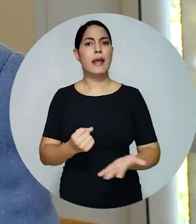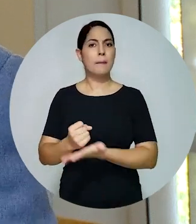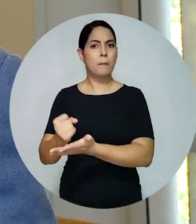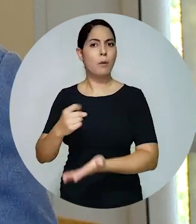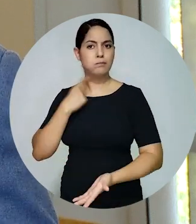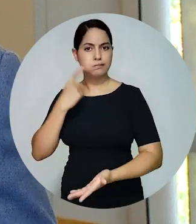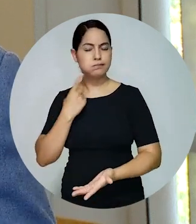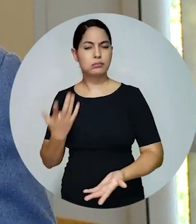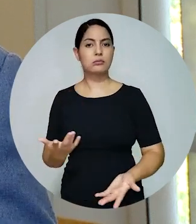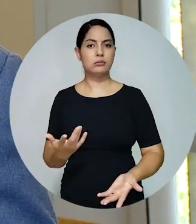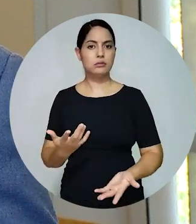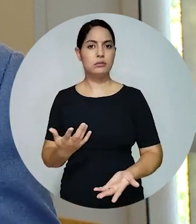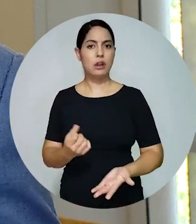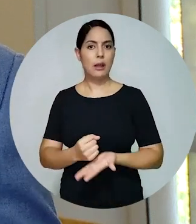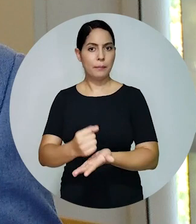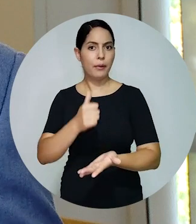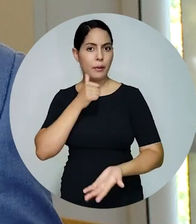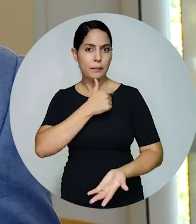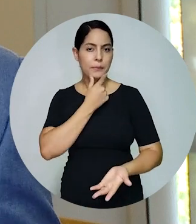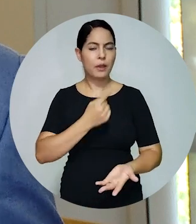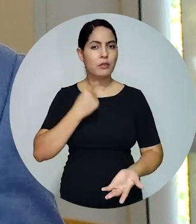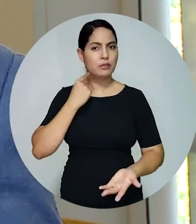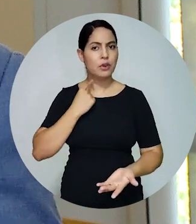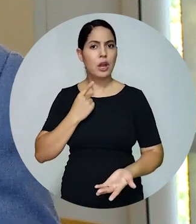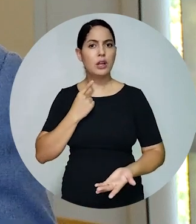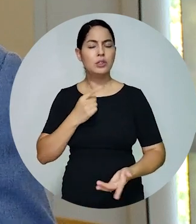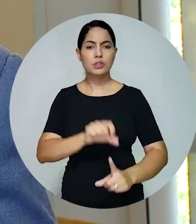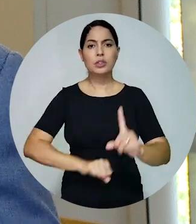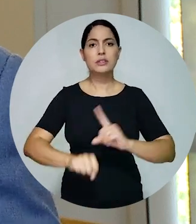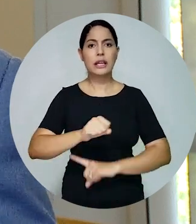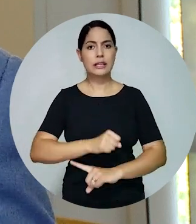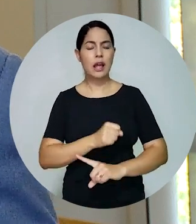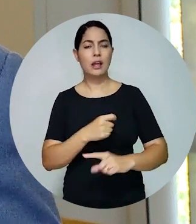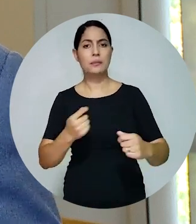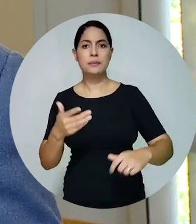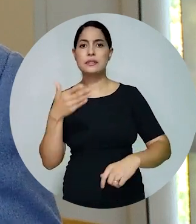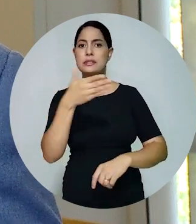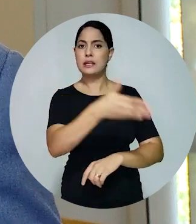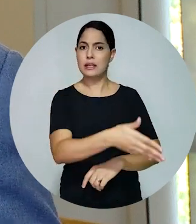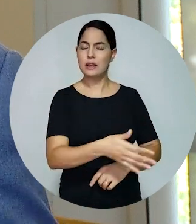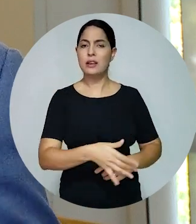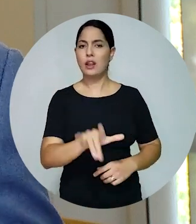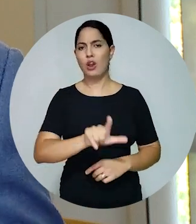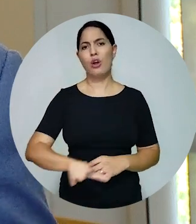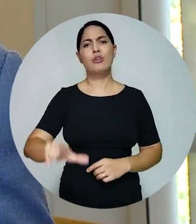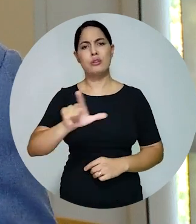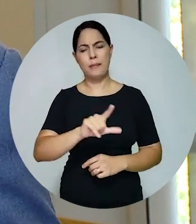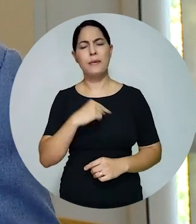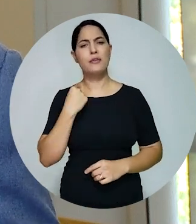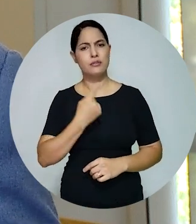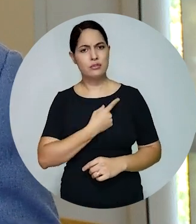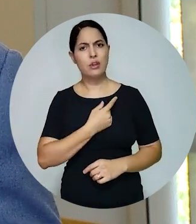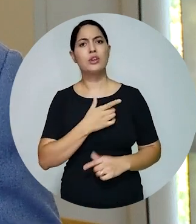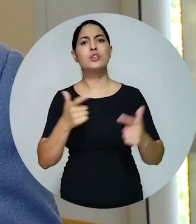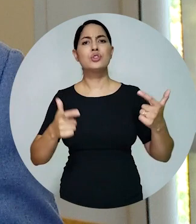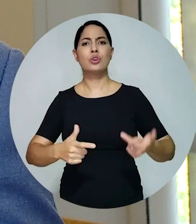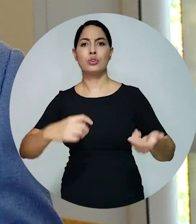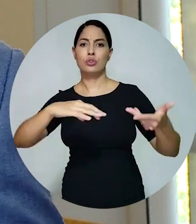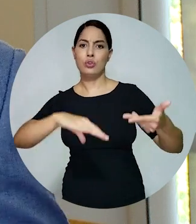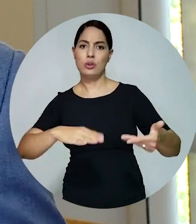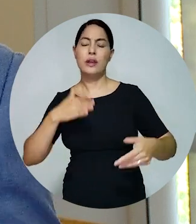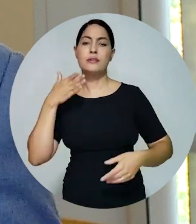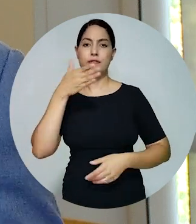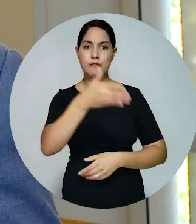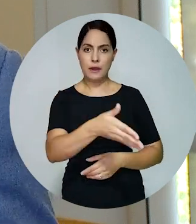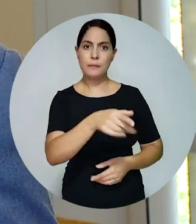uniformização das decisões que estejam pró-advogado, advogado e ainda a sociedade que demanda naquele juizado.